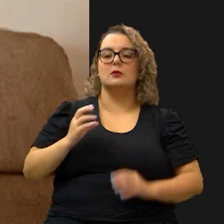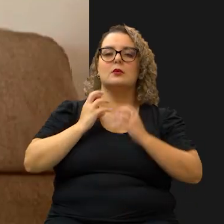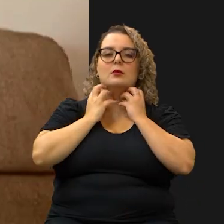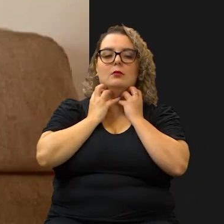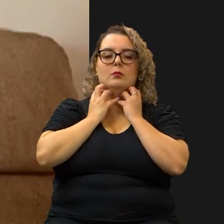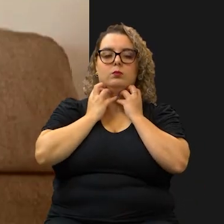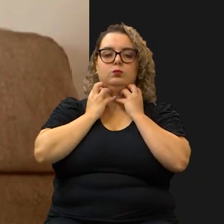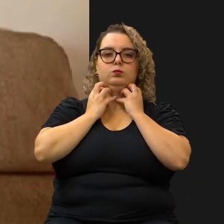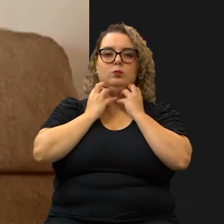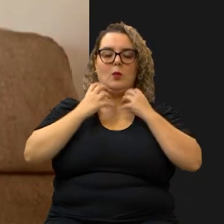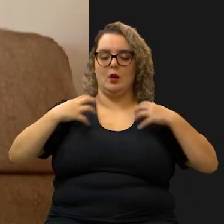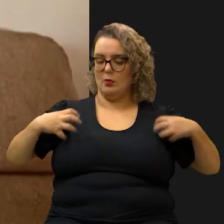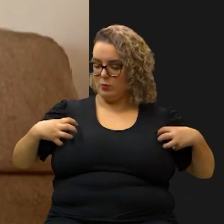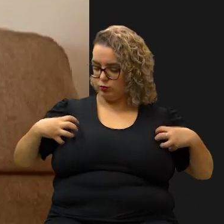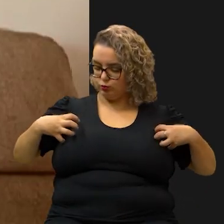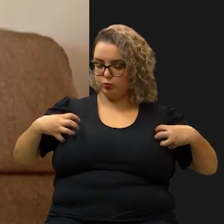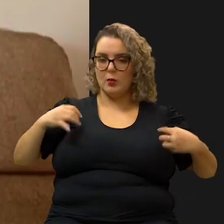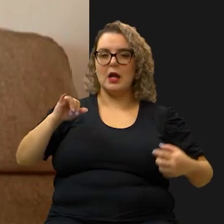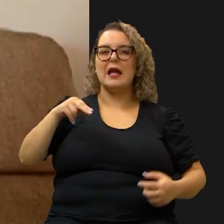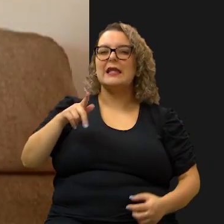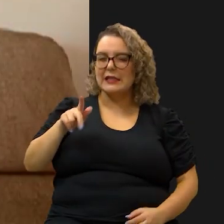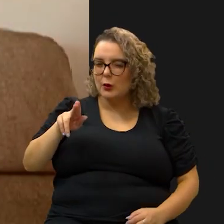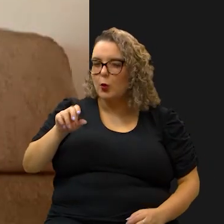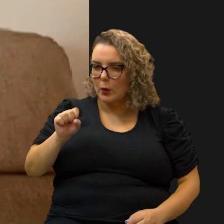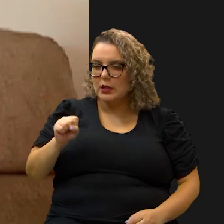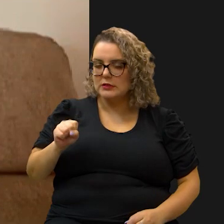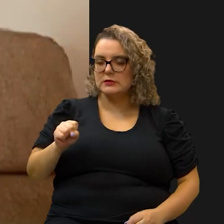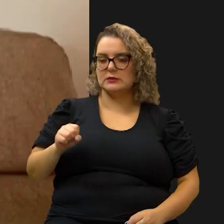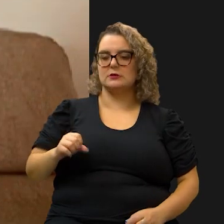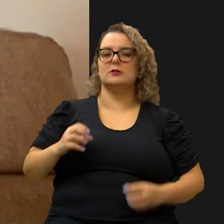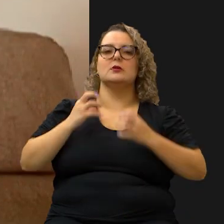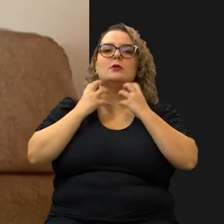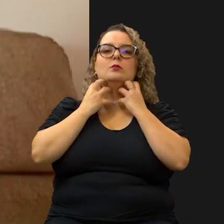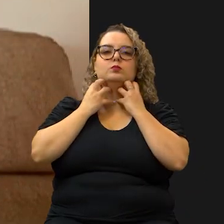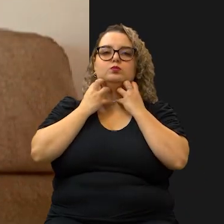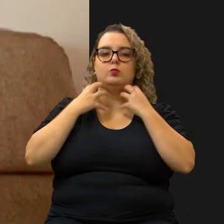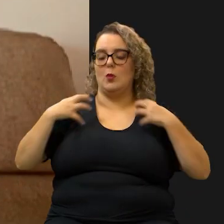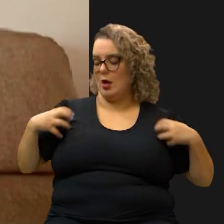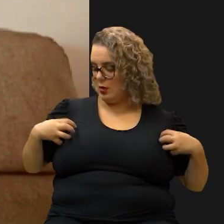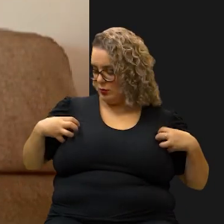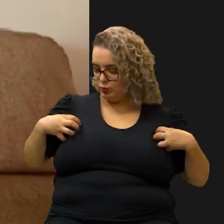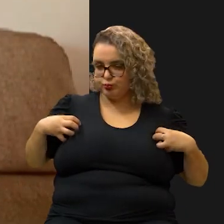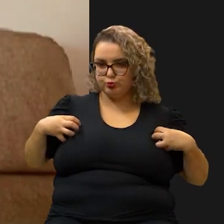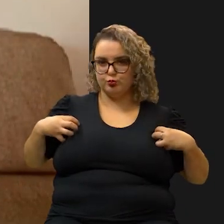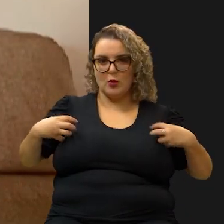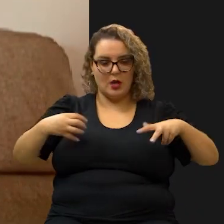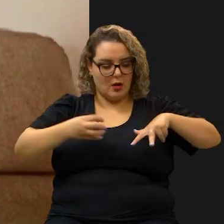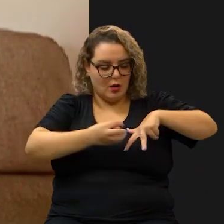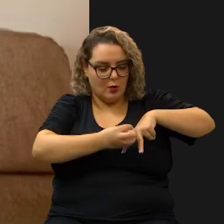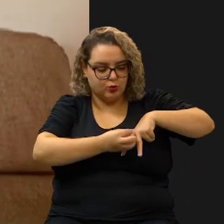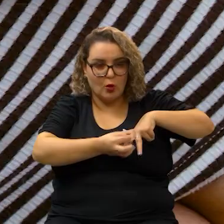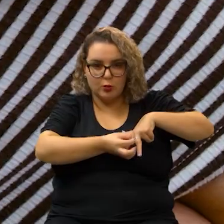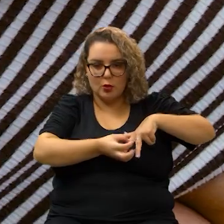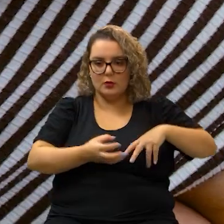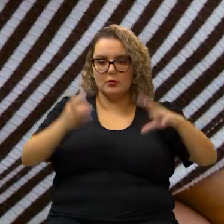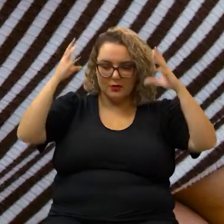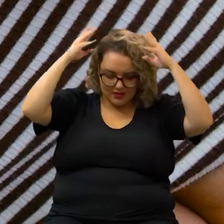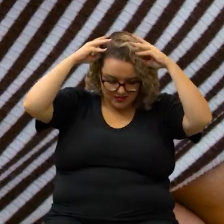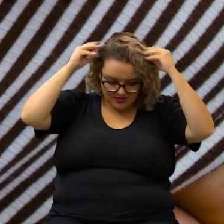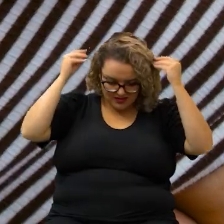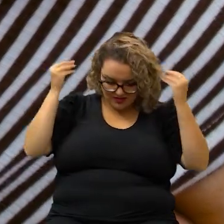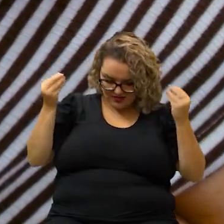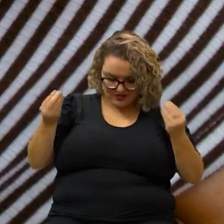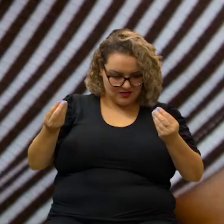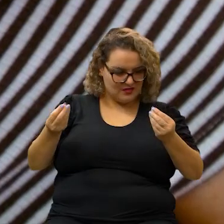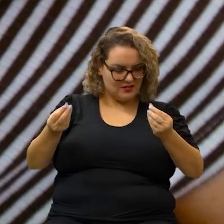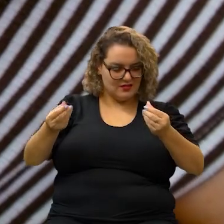de ínguas, né? Que a gente fala que são as linfonodomegalias, né? Na região do pescoço, axila, queda de